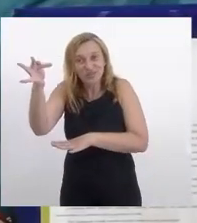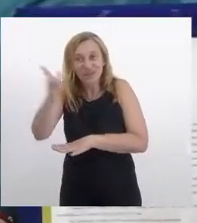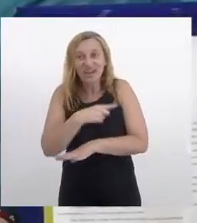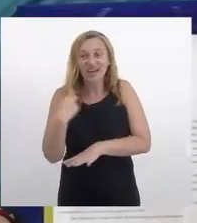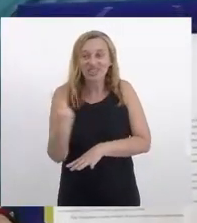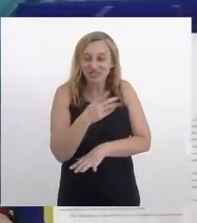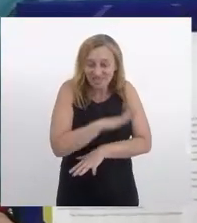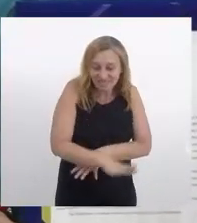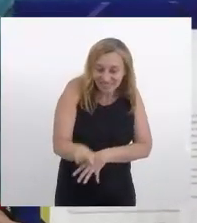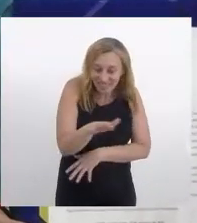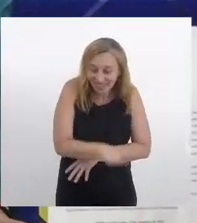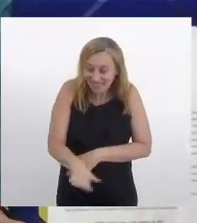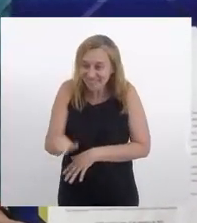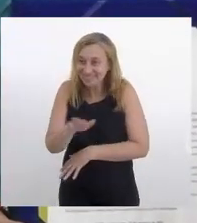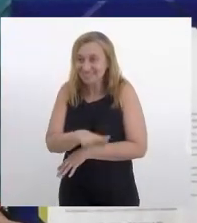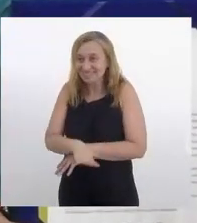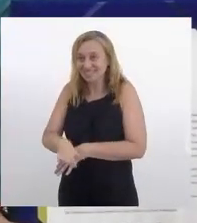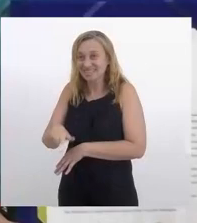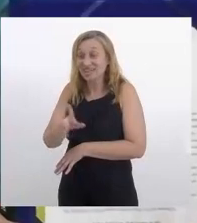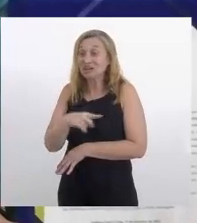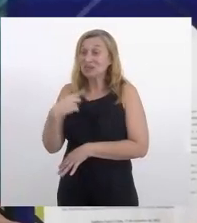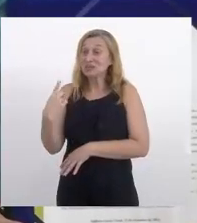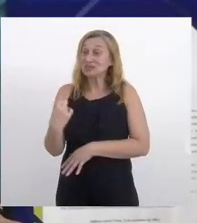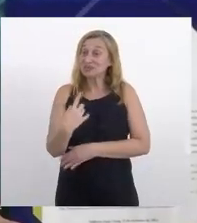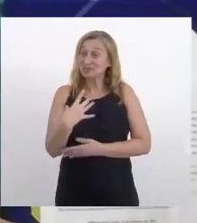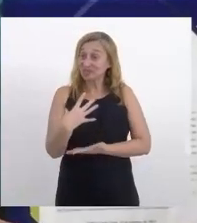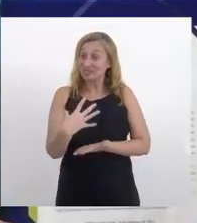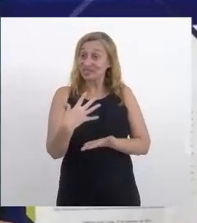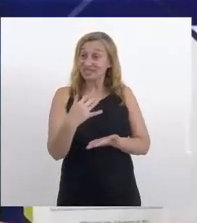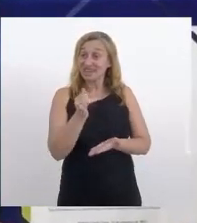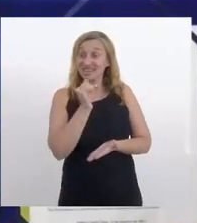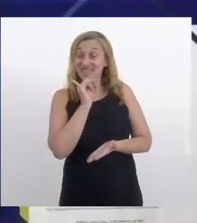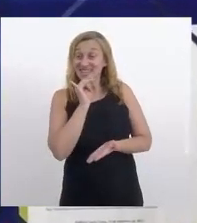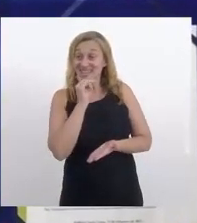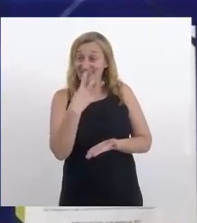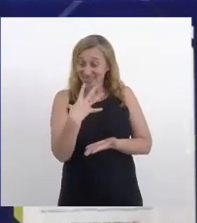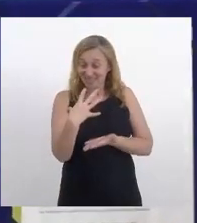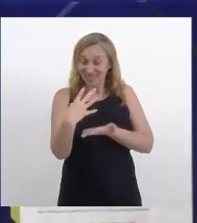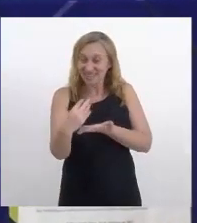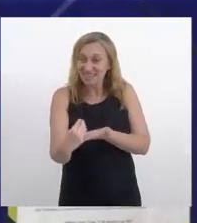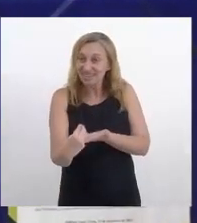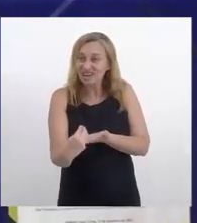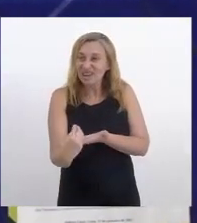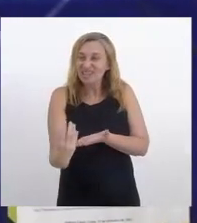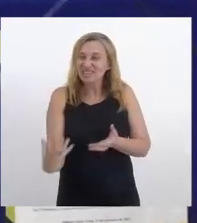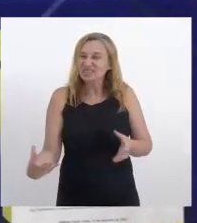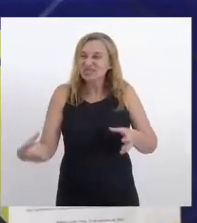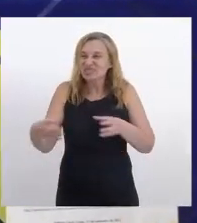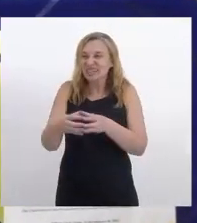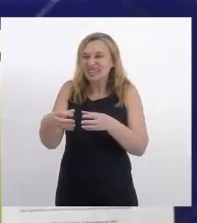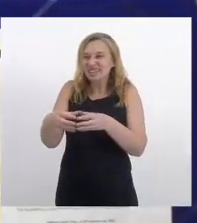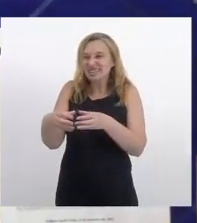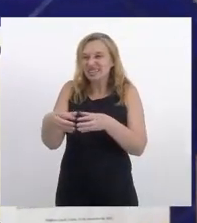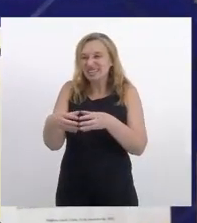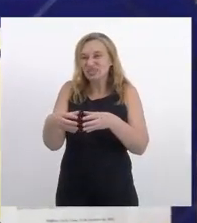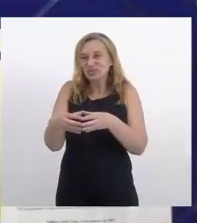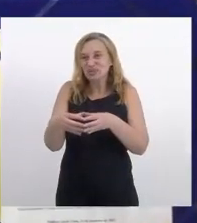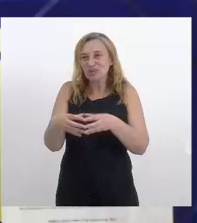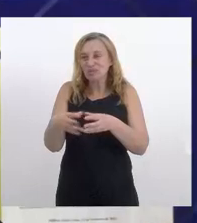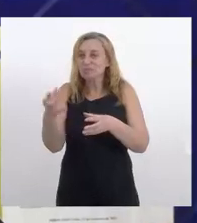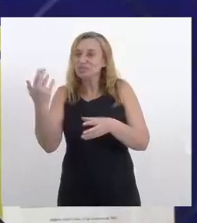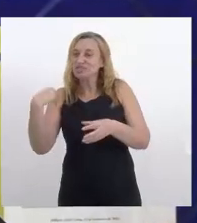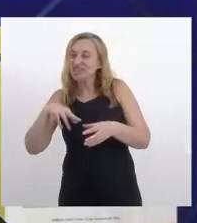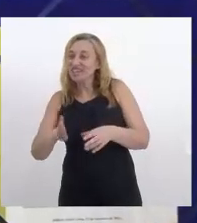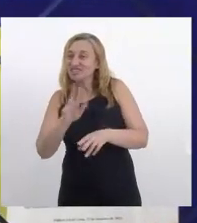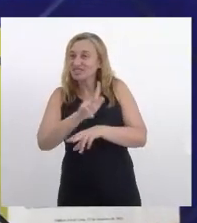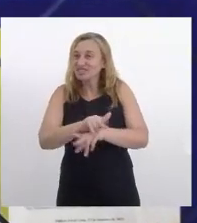nossas crianças, com o nosso exemplo de uma unidade dentro da diversidade,